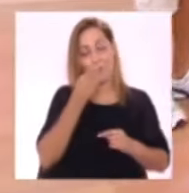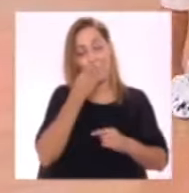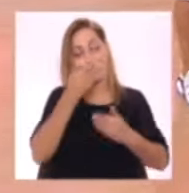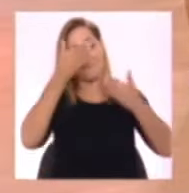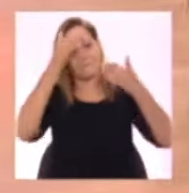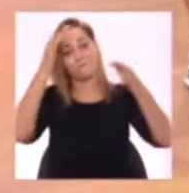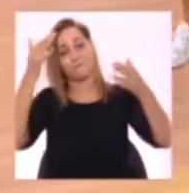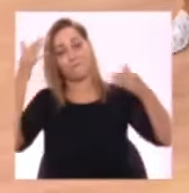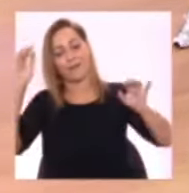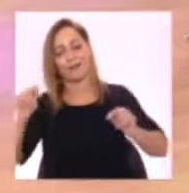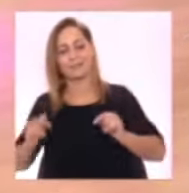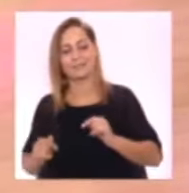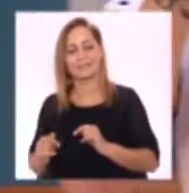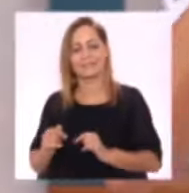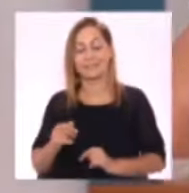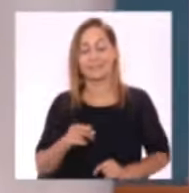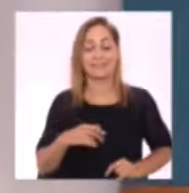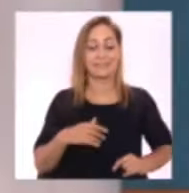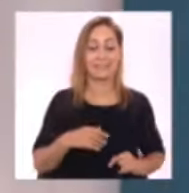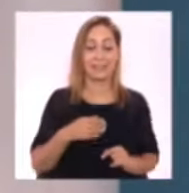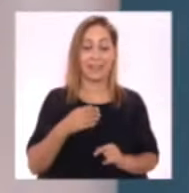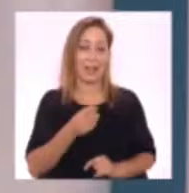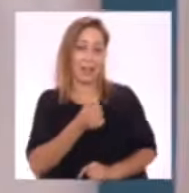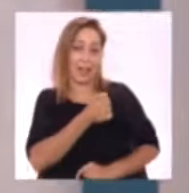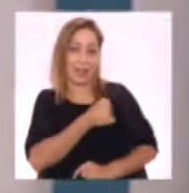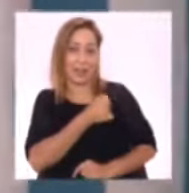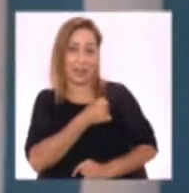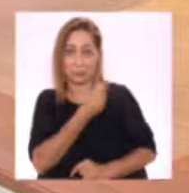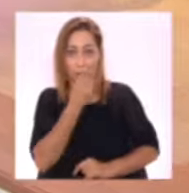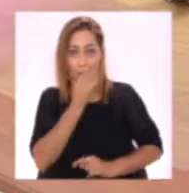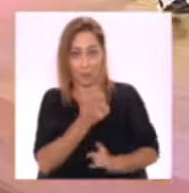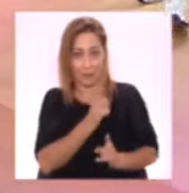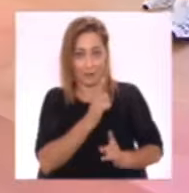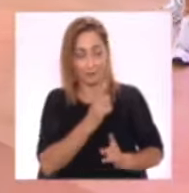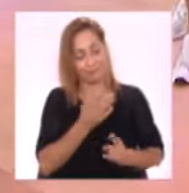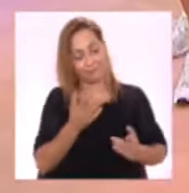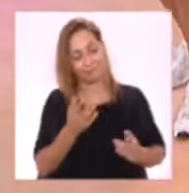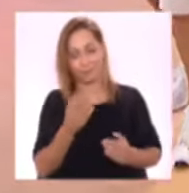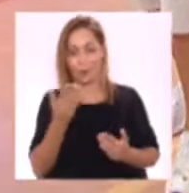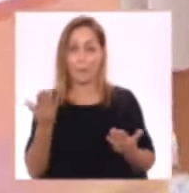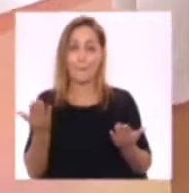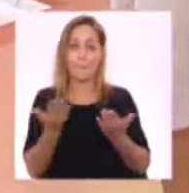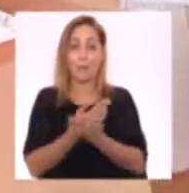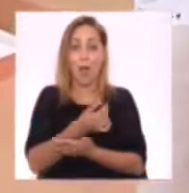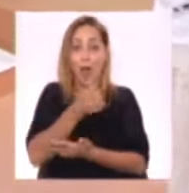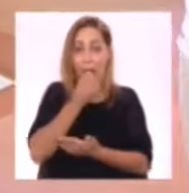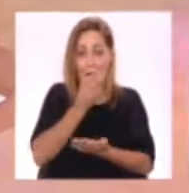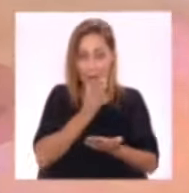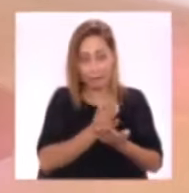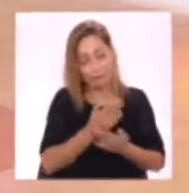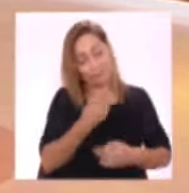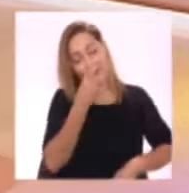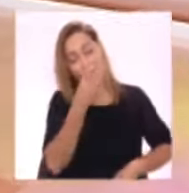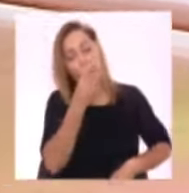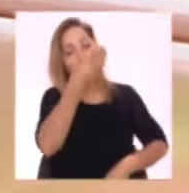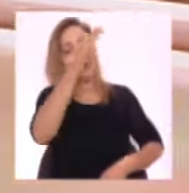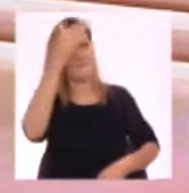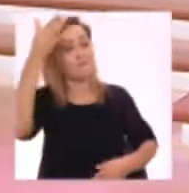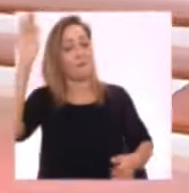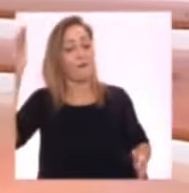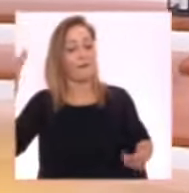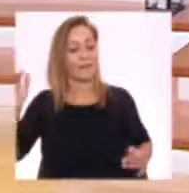lá fora. Ai, ai, ai. Quem não come em casa, dá pão e água, vai comer lá